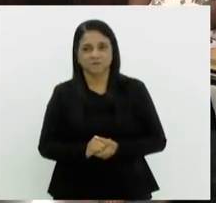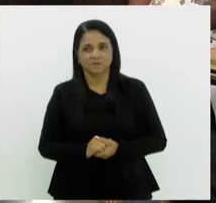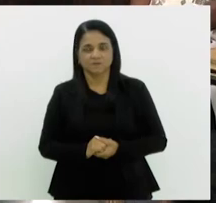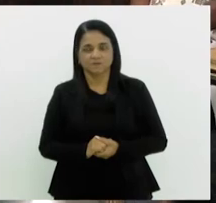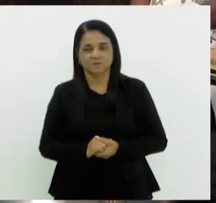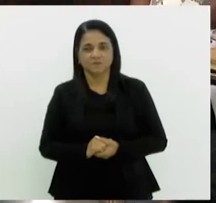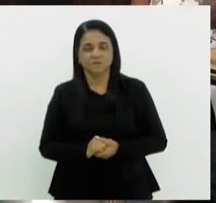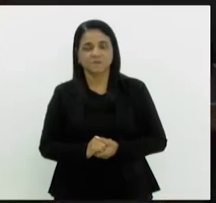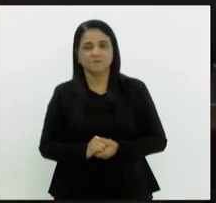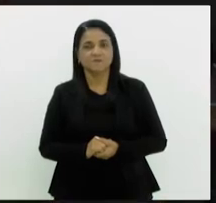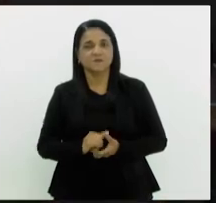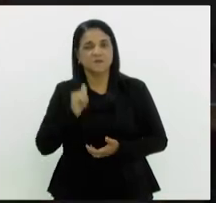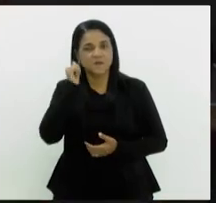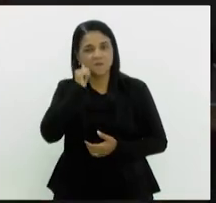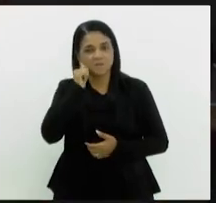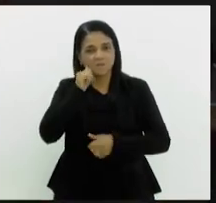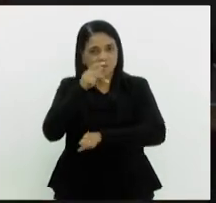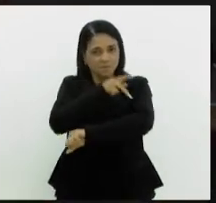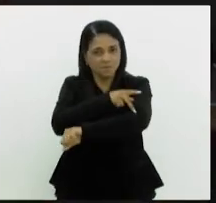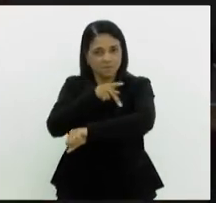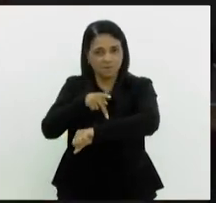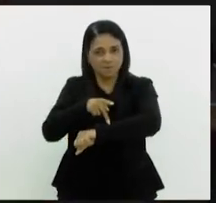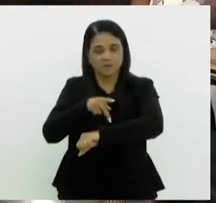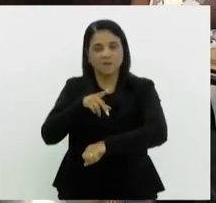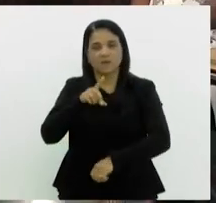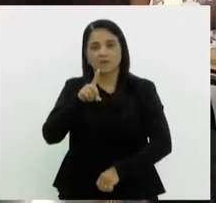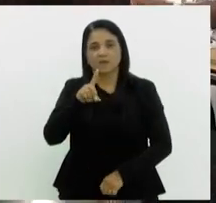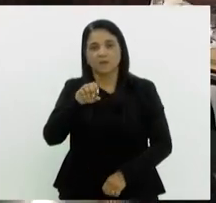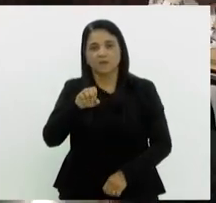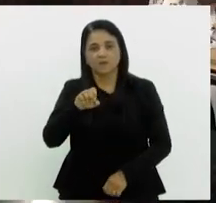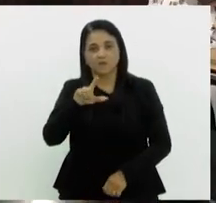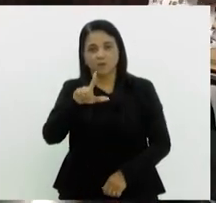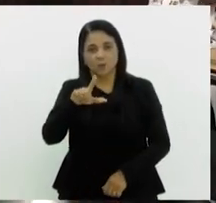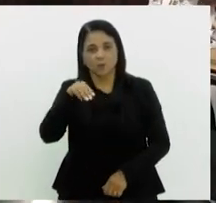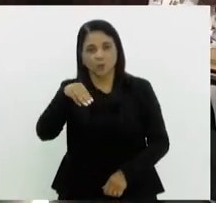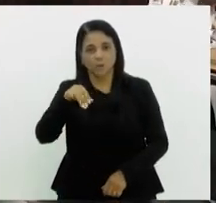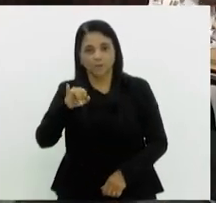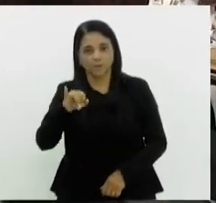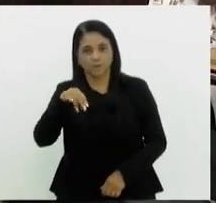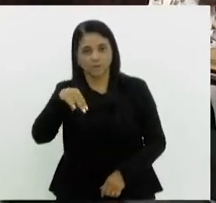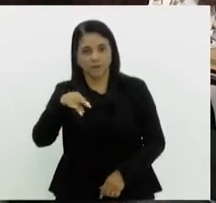A nossa querida pedagoga Delminda Jacomo.